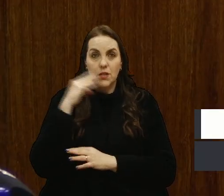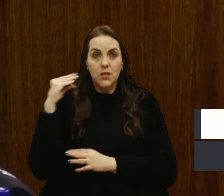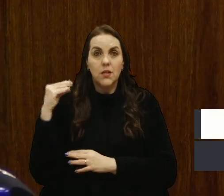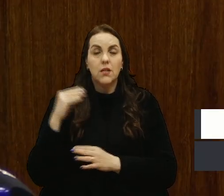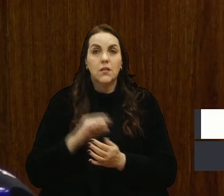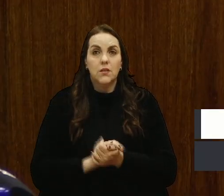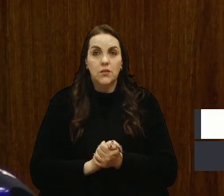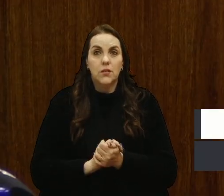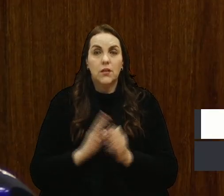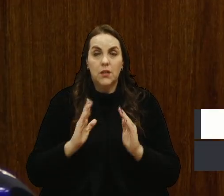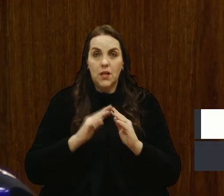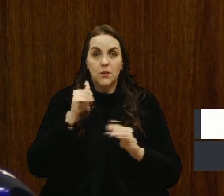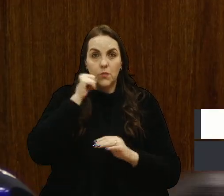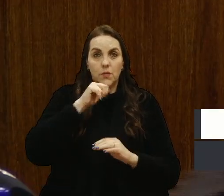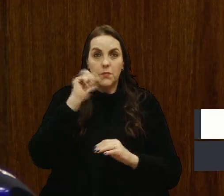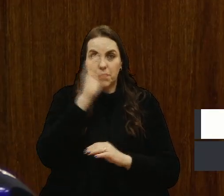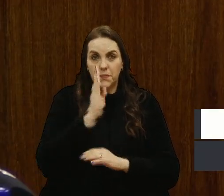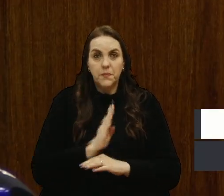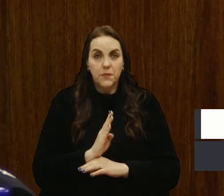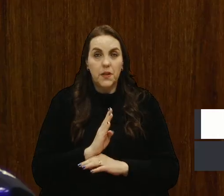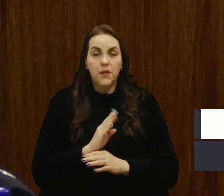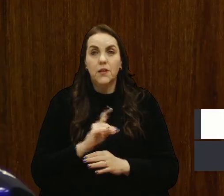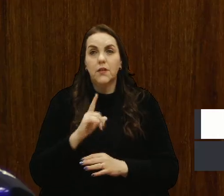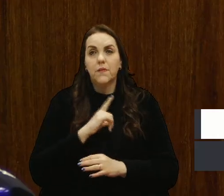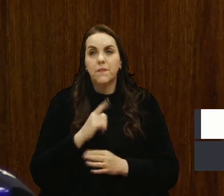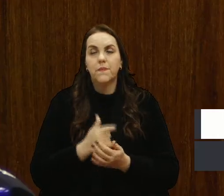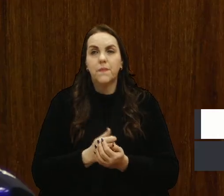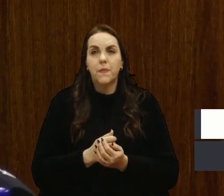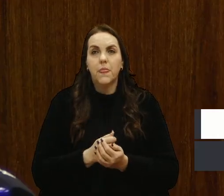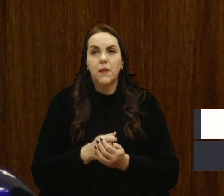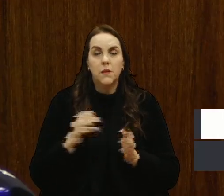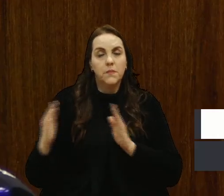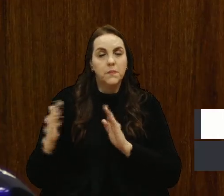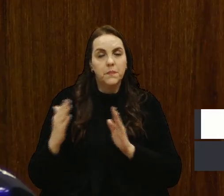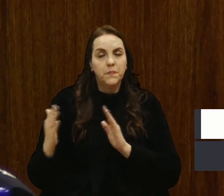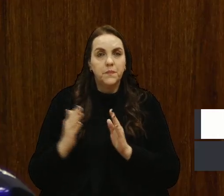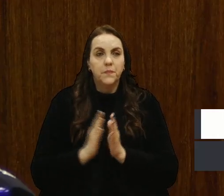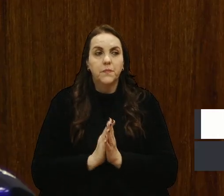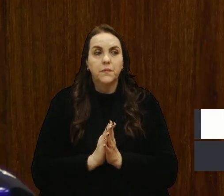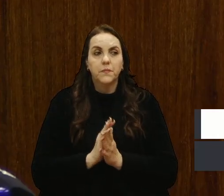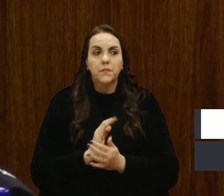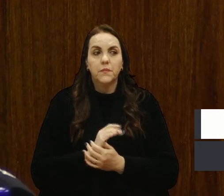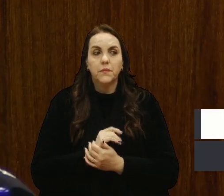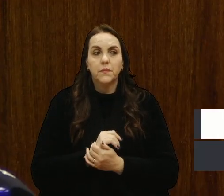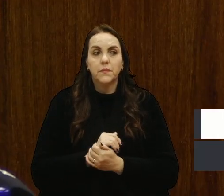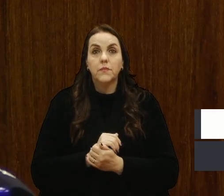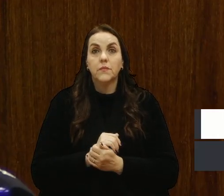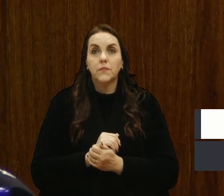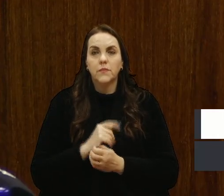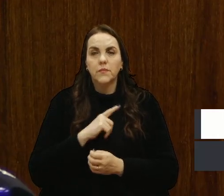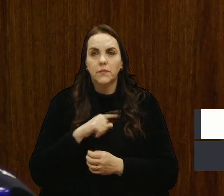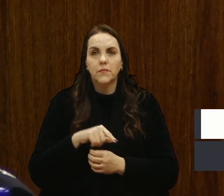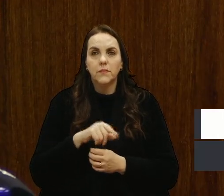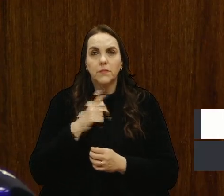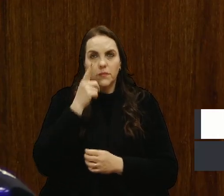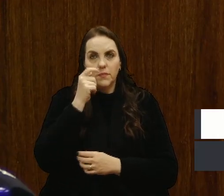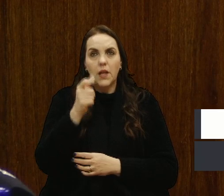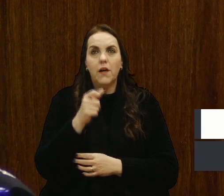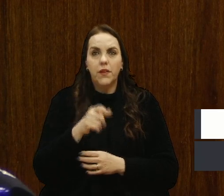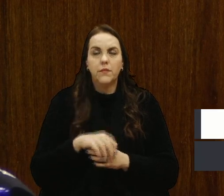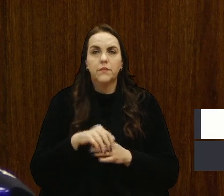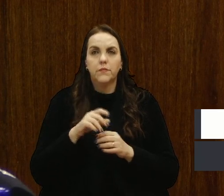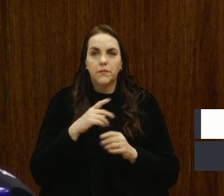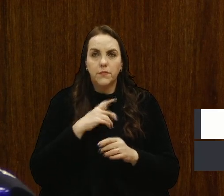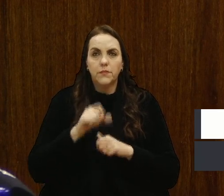mulher brasileira, que a gente solicita para agilizar, porque muitas vezes tem prazo e os assuntos são de interesse, né, da sociedade, há